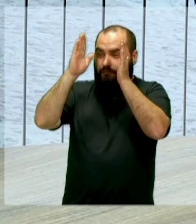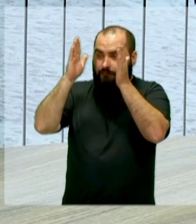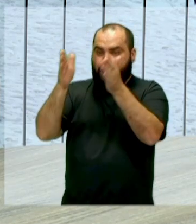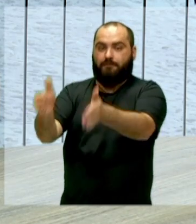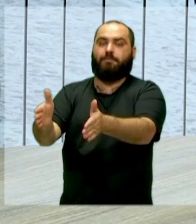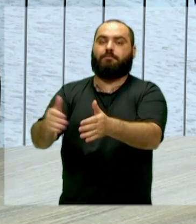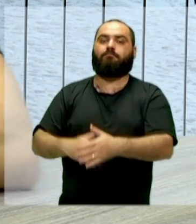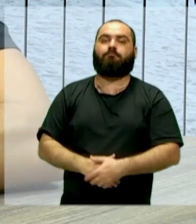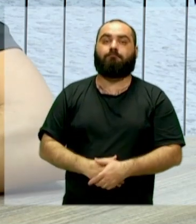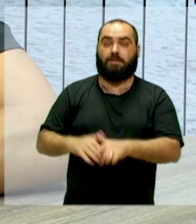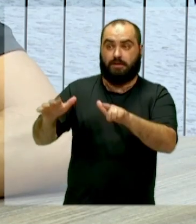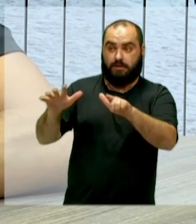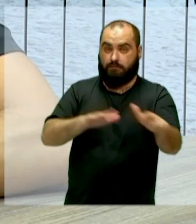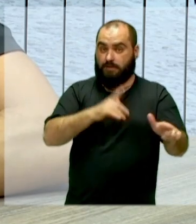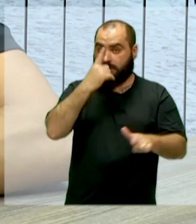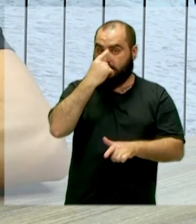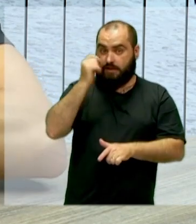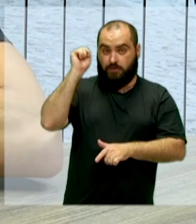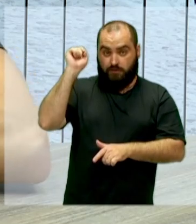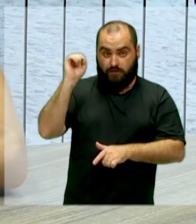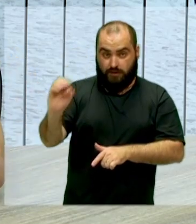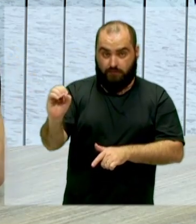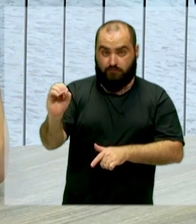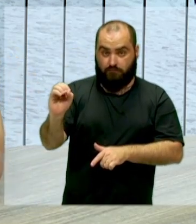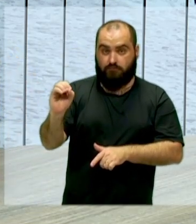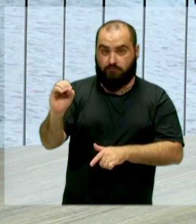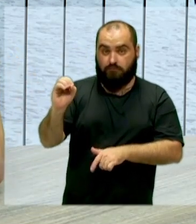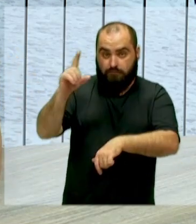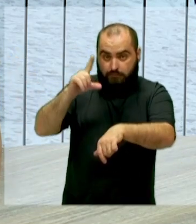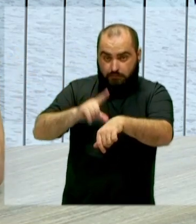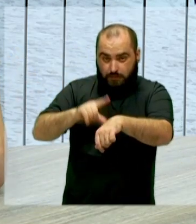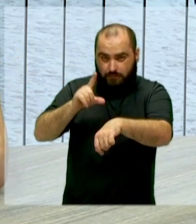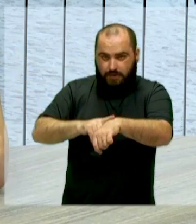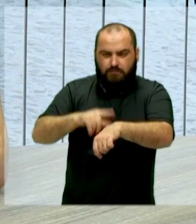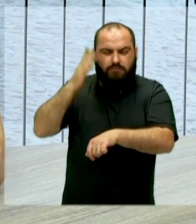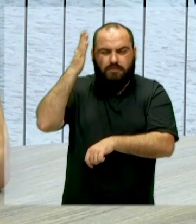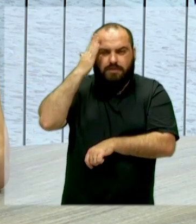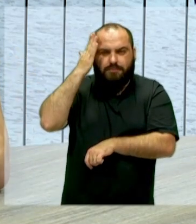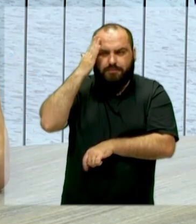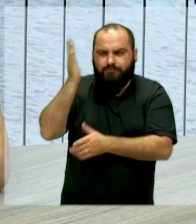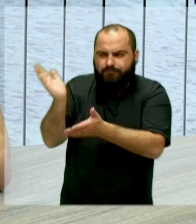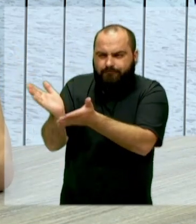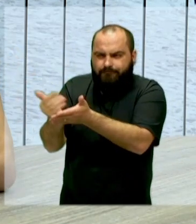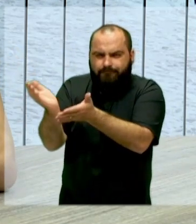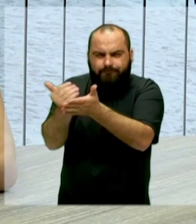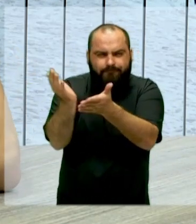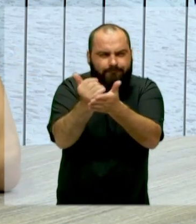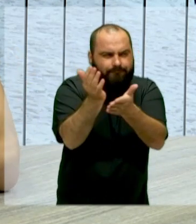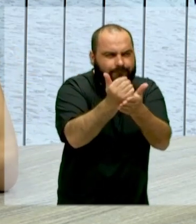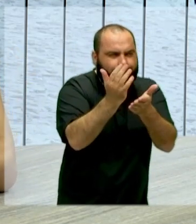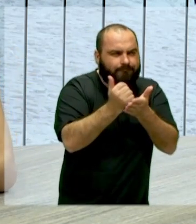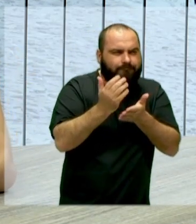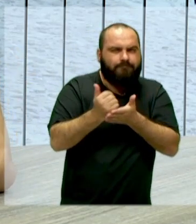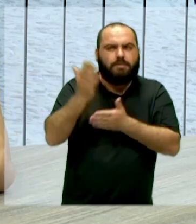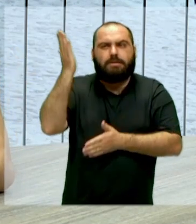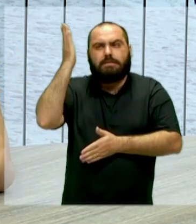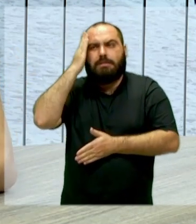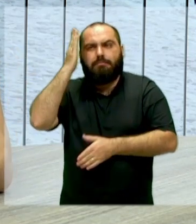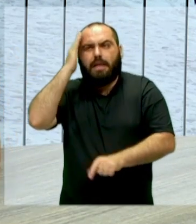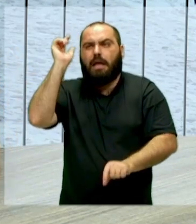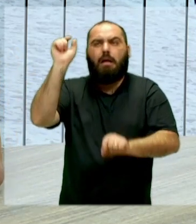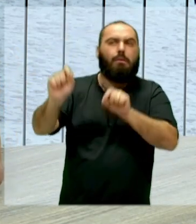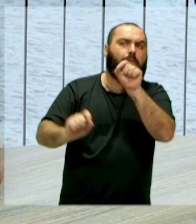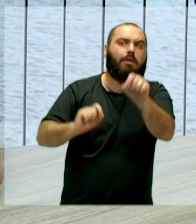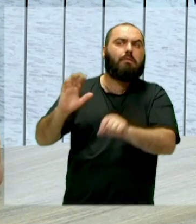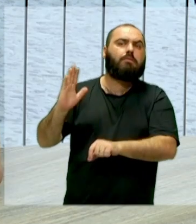semana alu zero é esse momento de a gente juntar né todos esses esses agentes eh ver o que tá sendo feito durante o